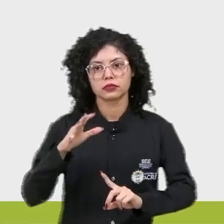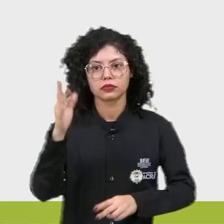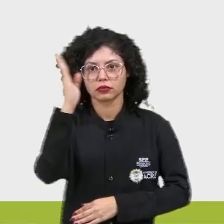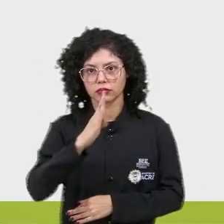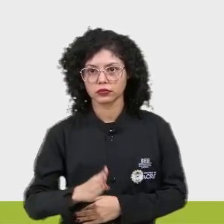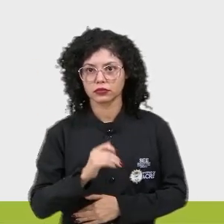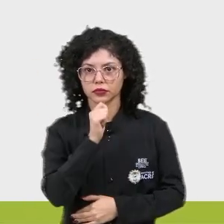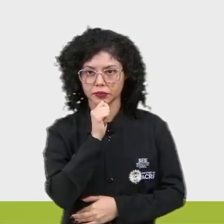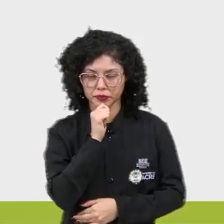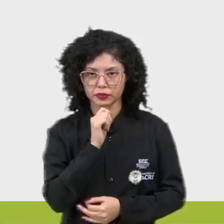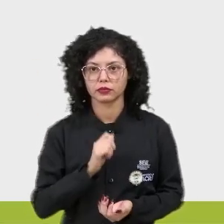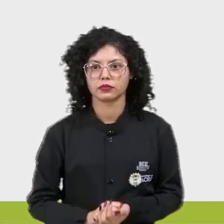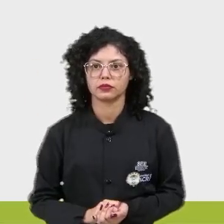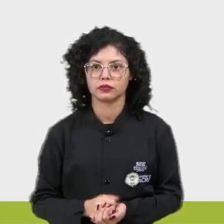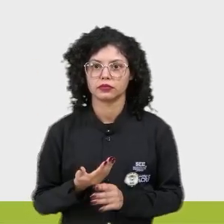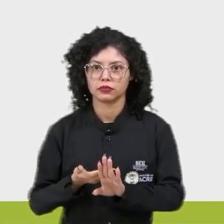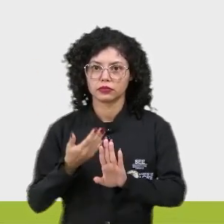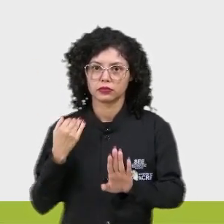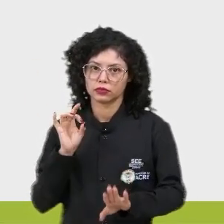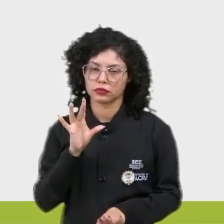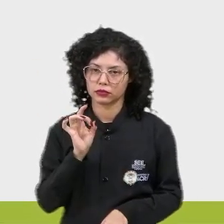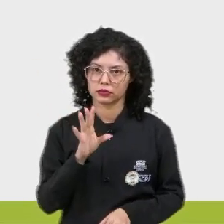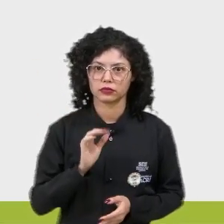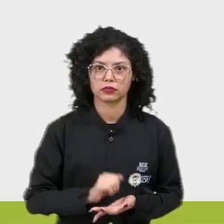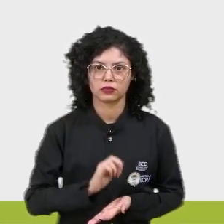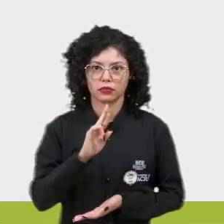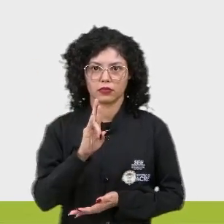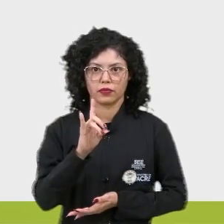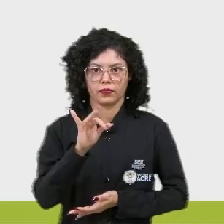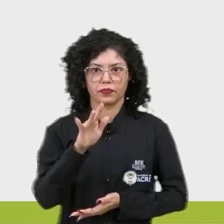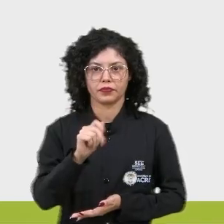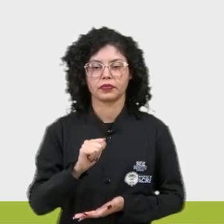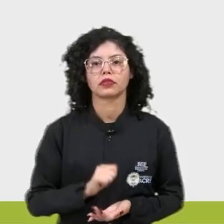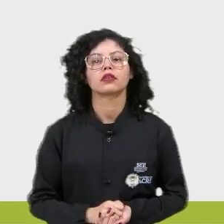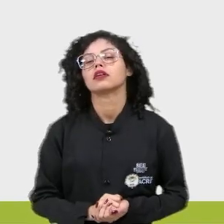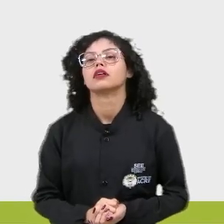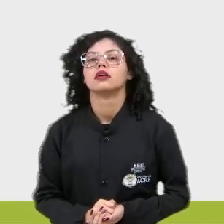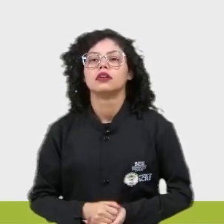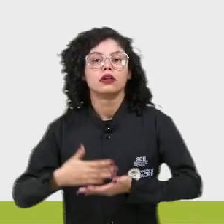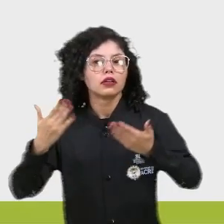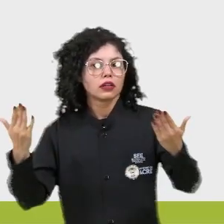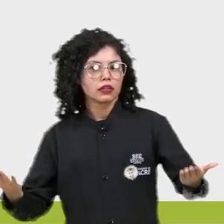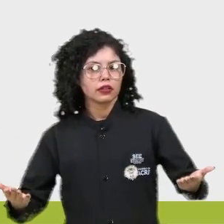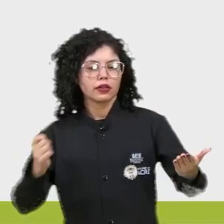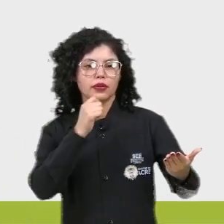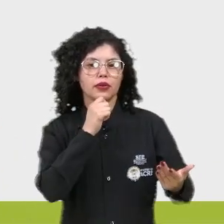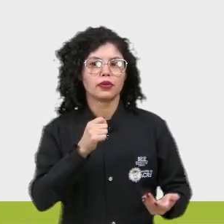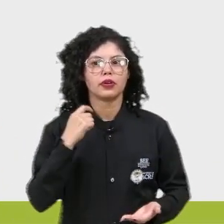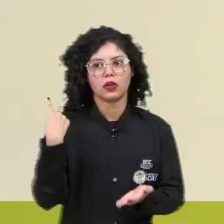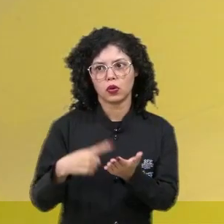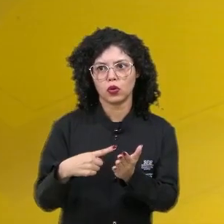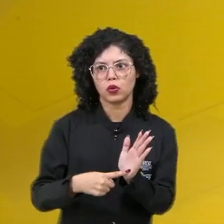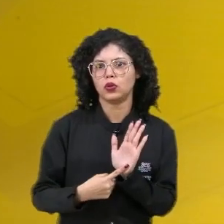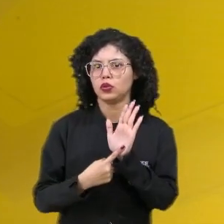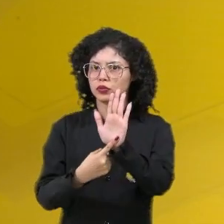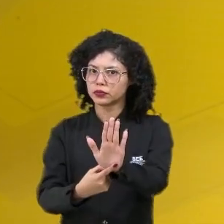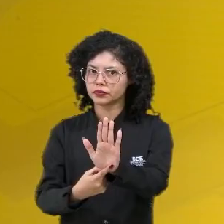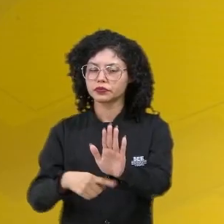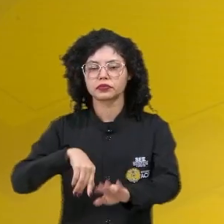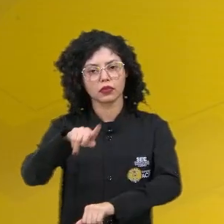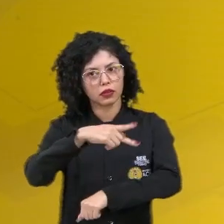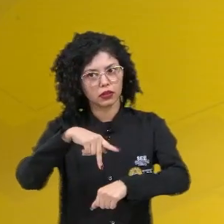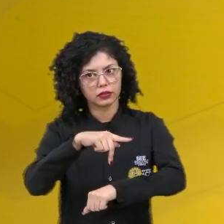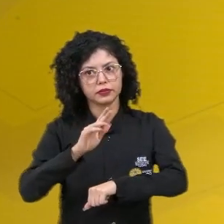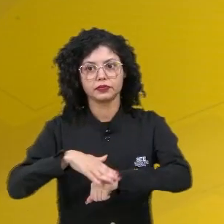no Brasil, ficando atrás apenas do rodoviário. Então, é comprovado, gente, que os